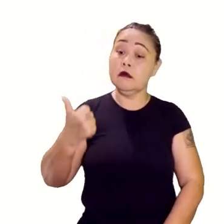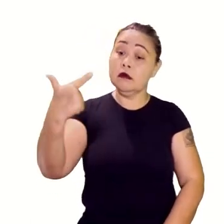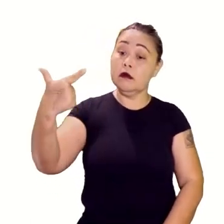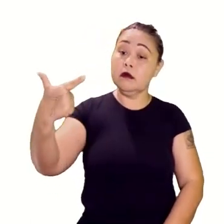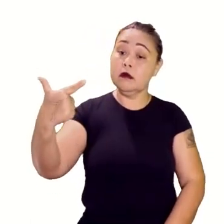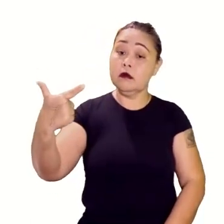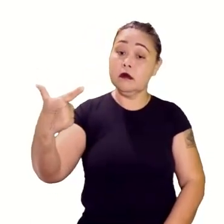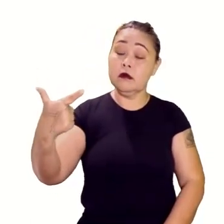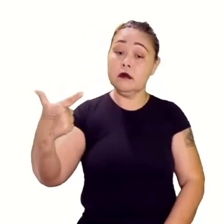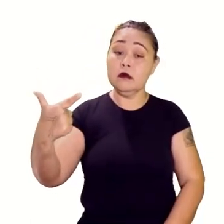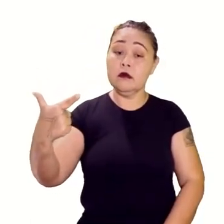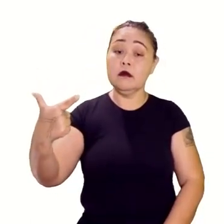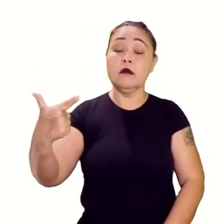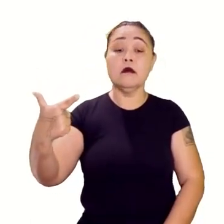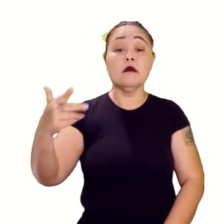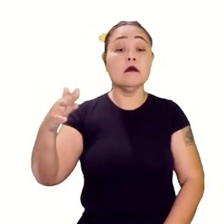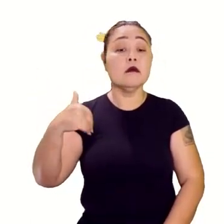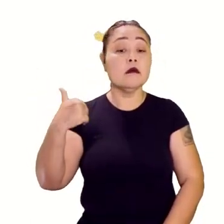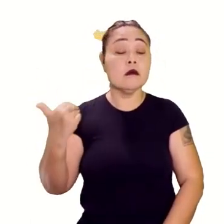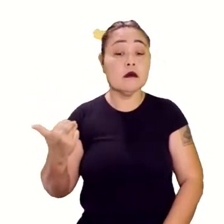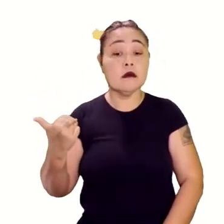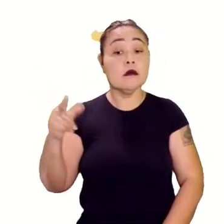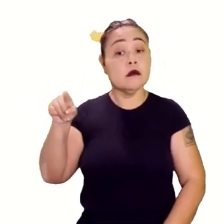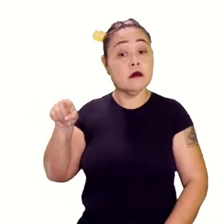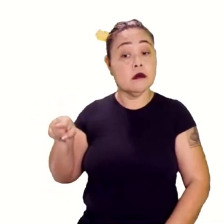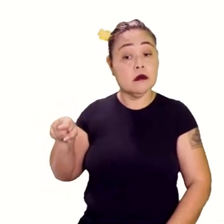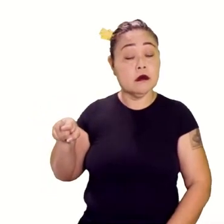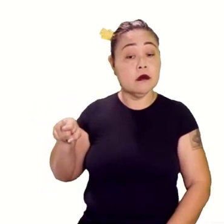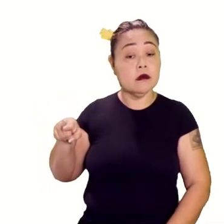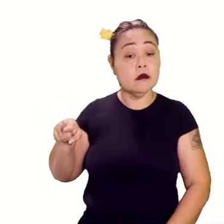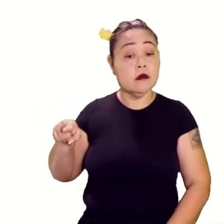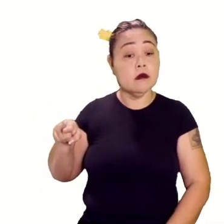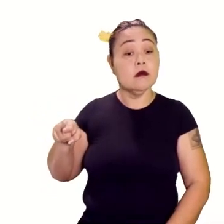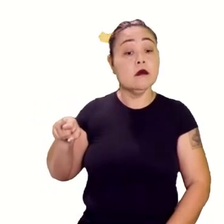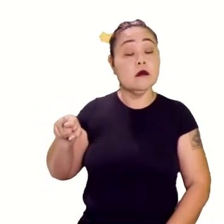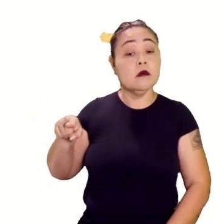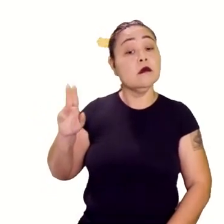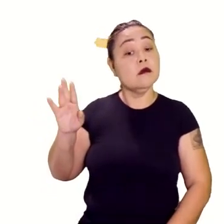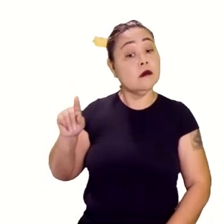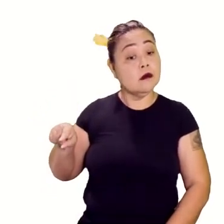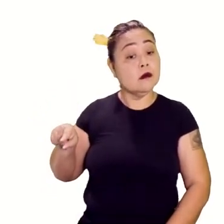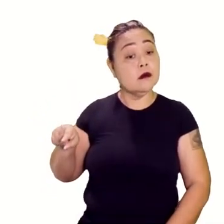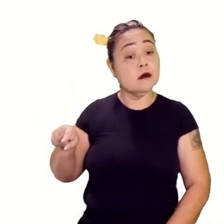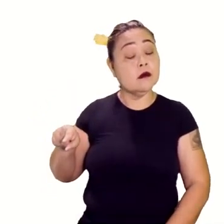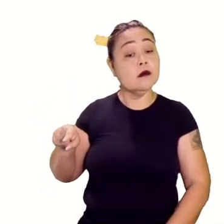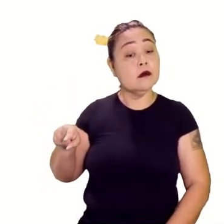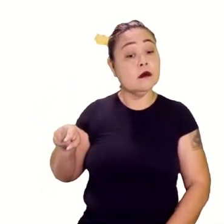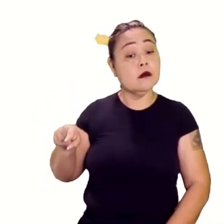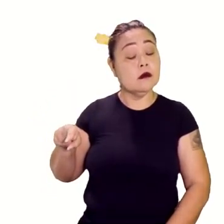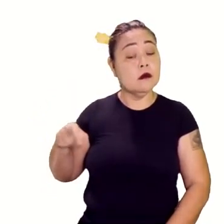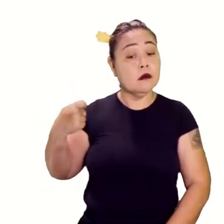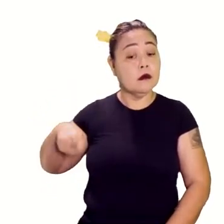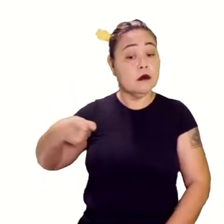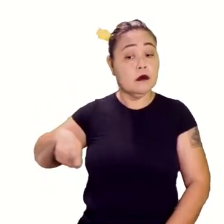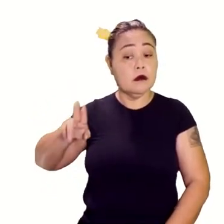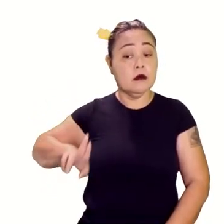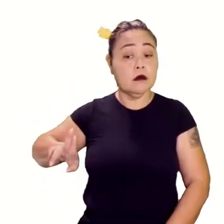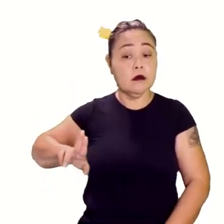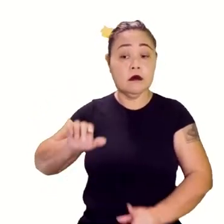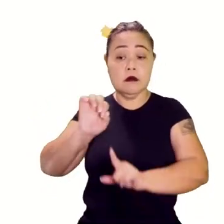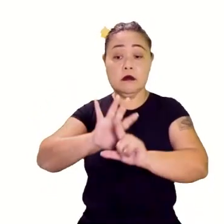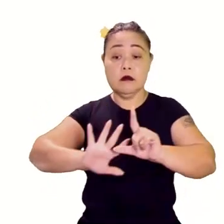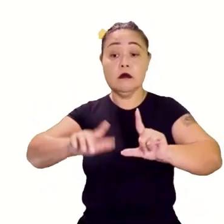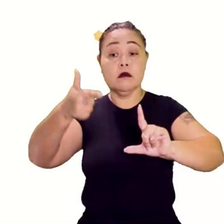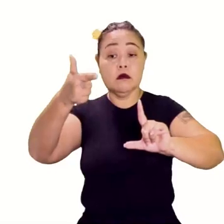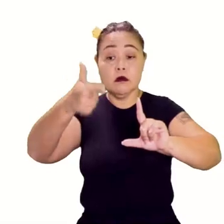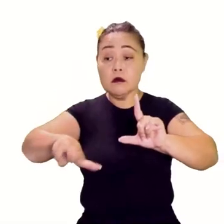a 2, né? E aí, é aqui que a gente, é agora que são elas, né? É aqui que a gente precisa usar o